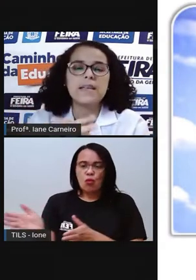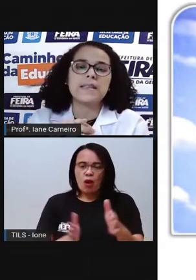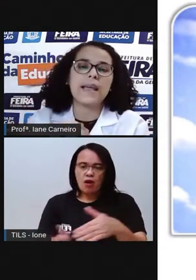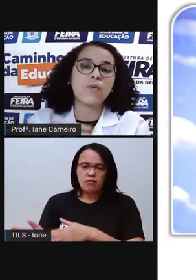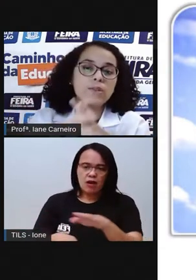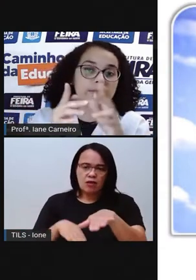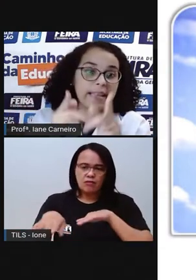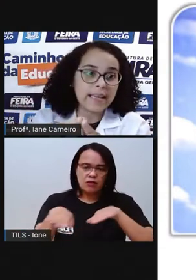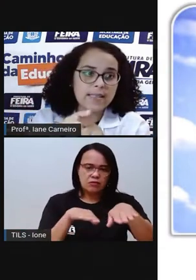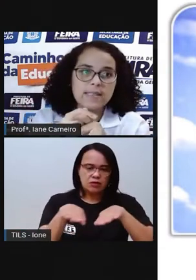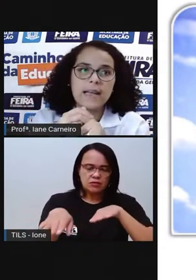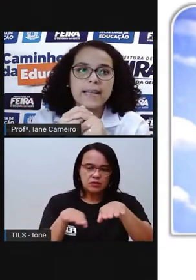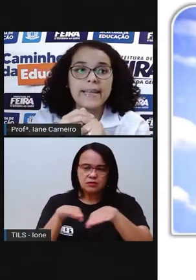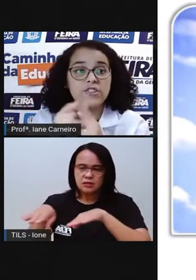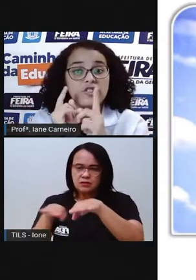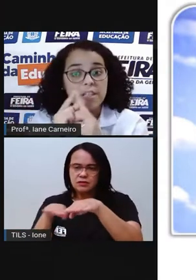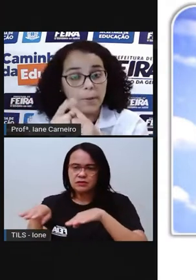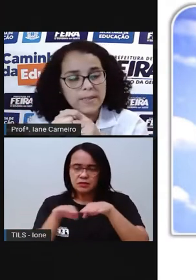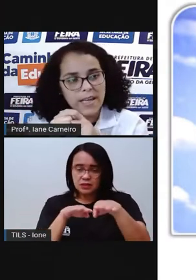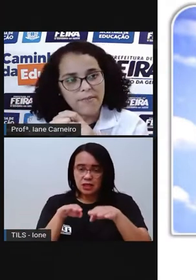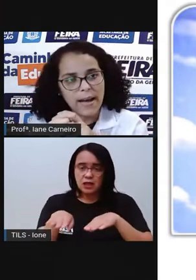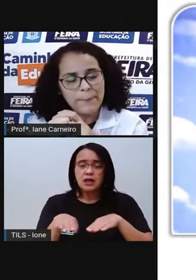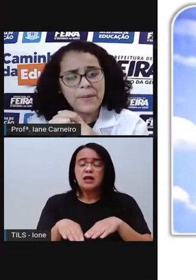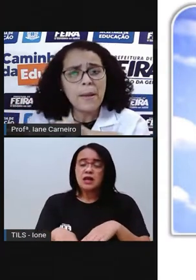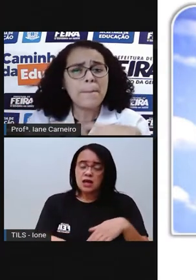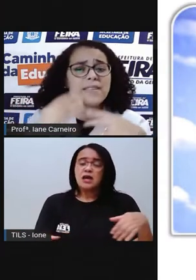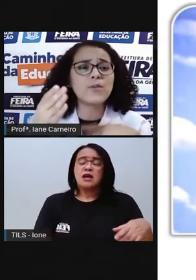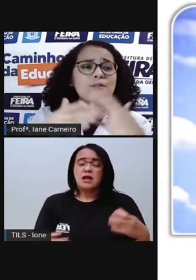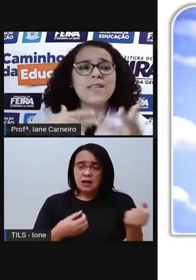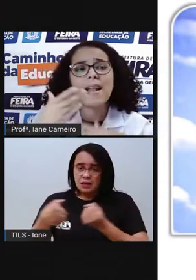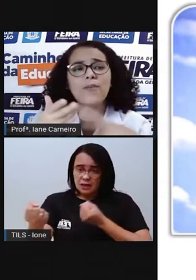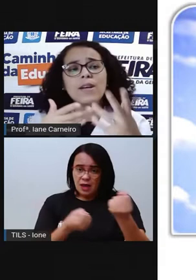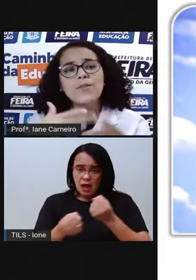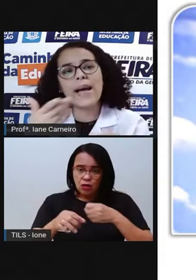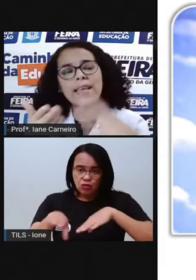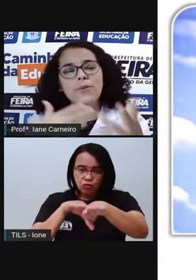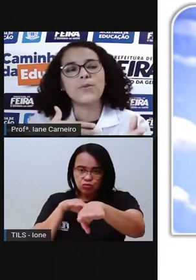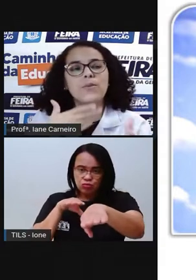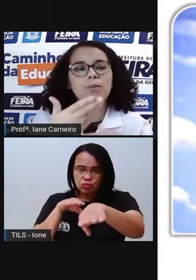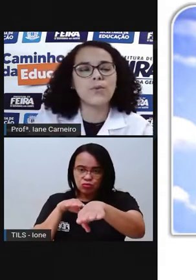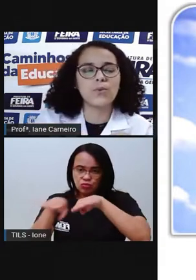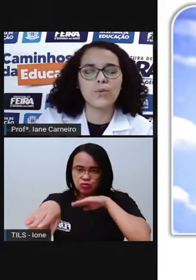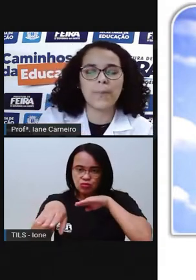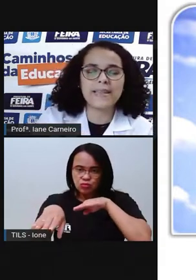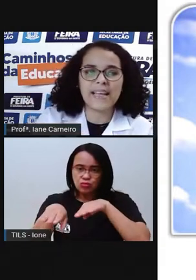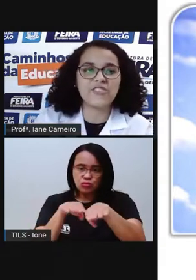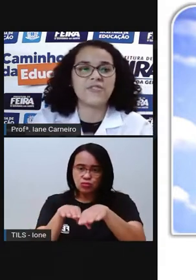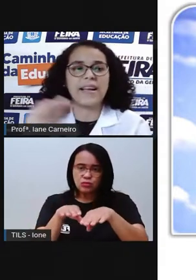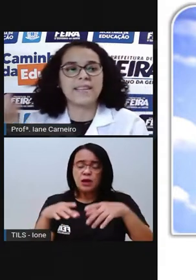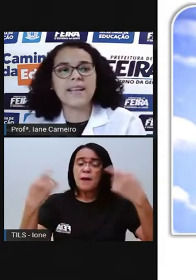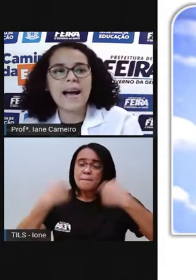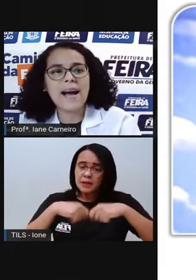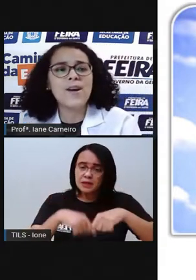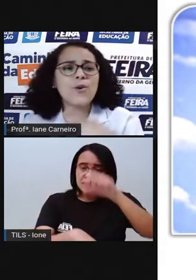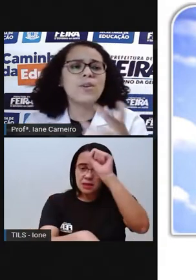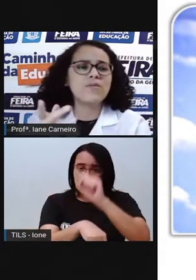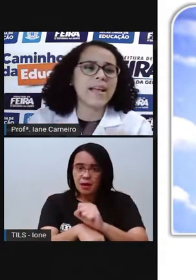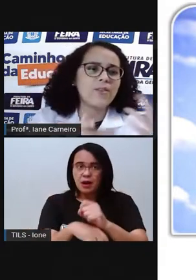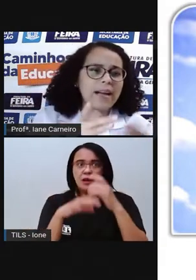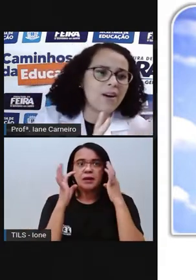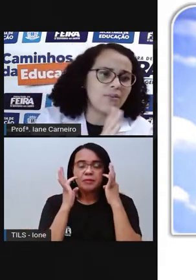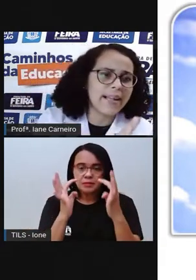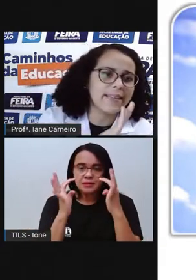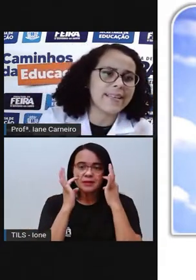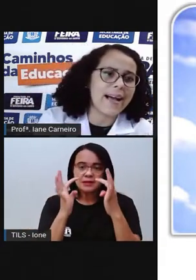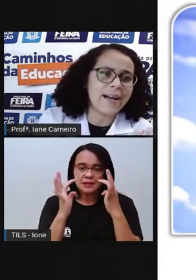ruas, né? Quando tem essa sinaleira, a gente tem que observar. Mas como será? Quando é que o pedestre vai andar? Quando é